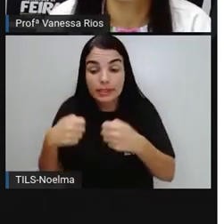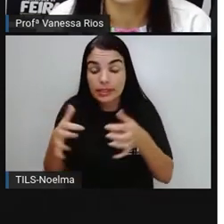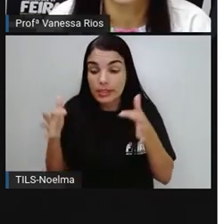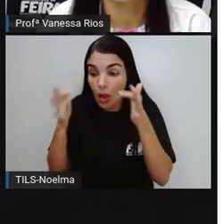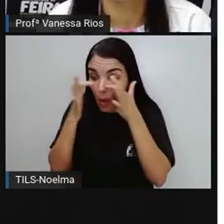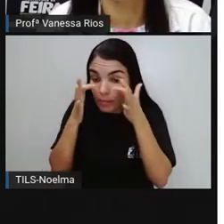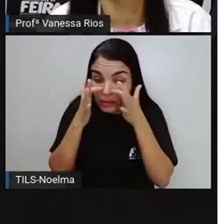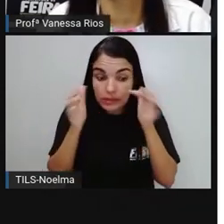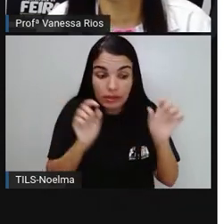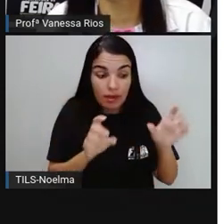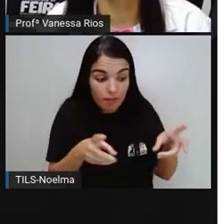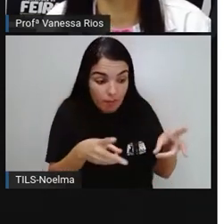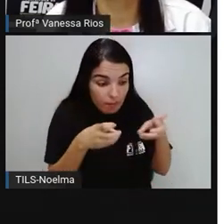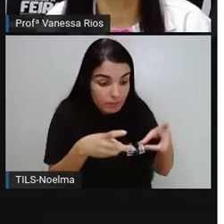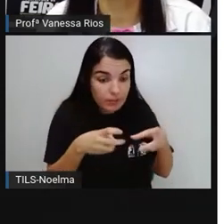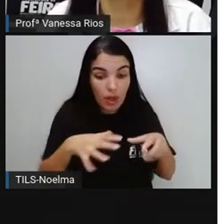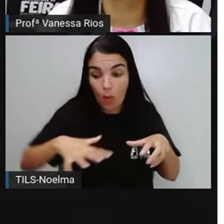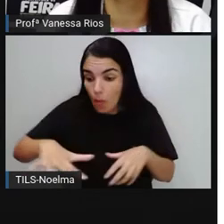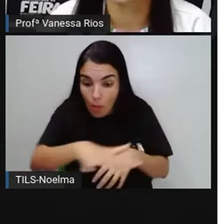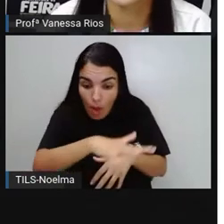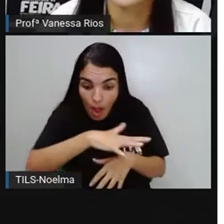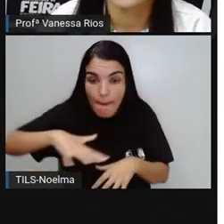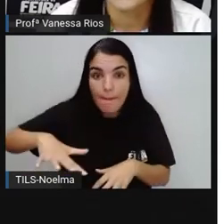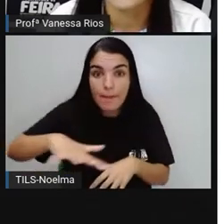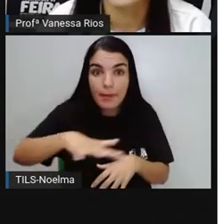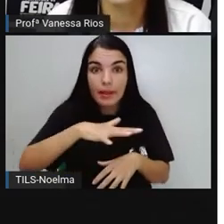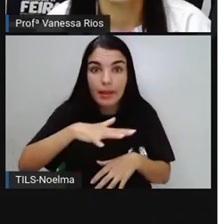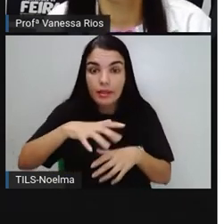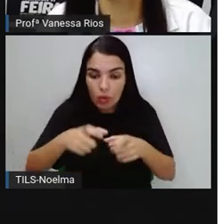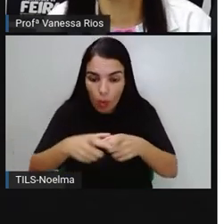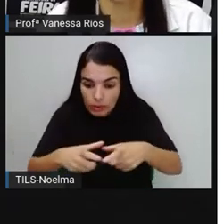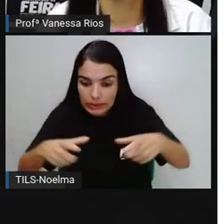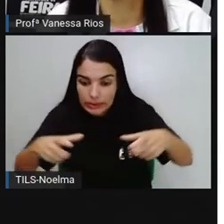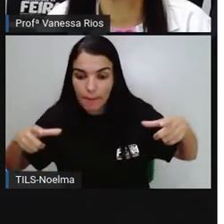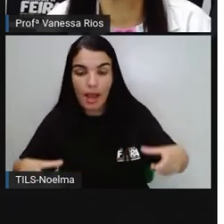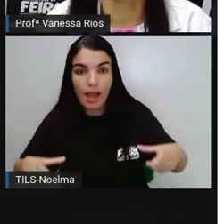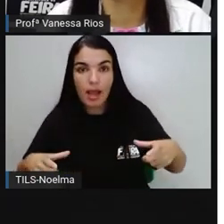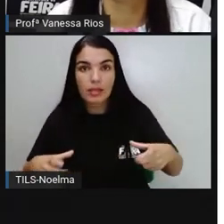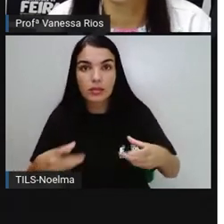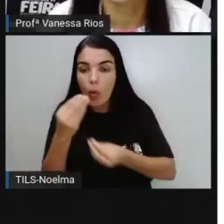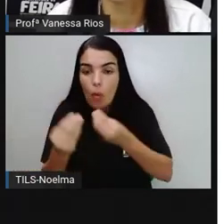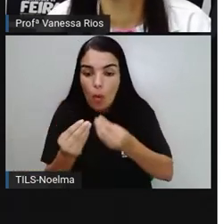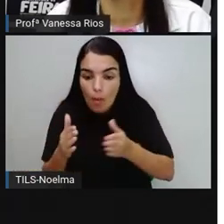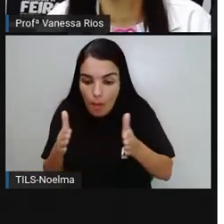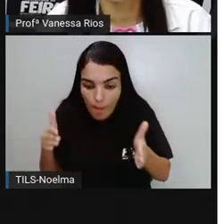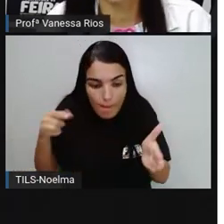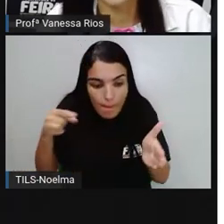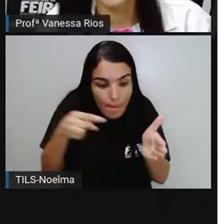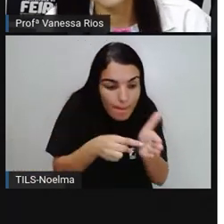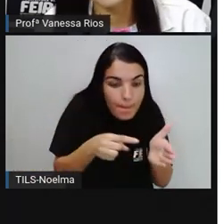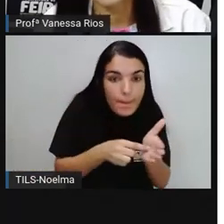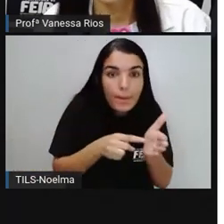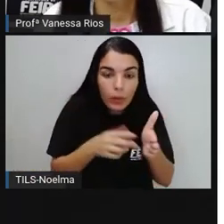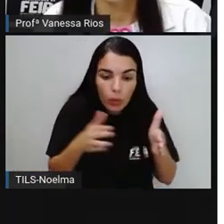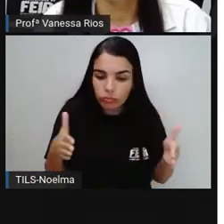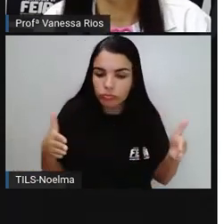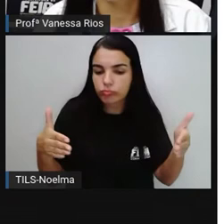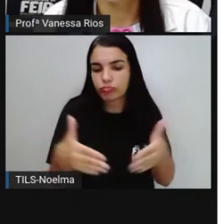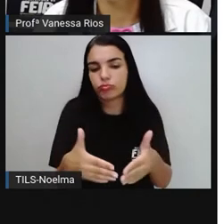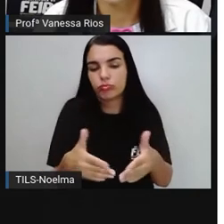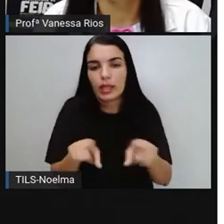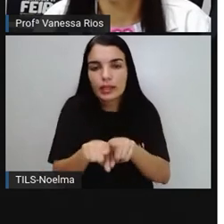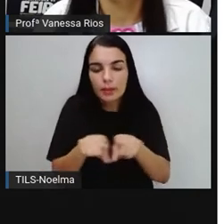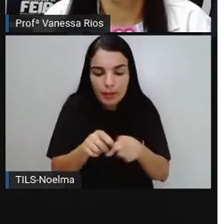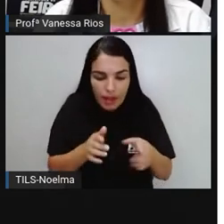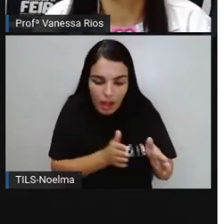observando o ambiente, determinando pontos de referência, determinando percursos, caminhos. E a gente